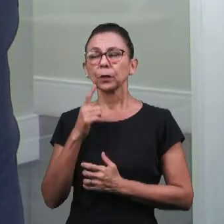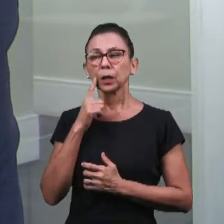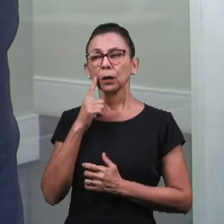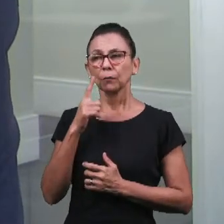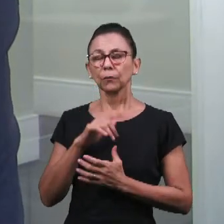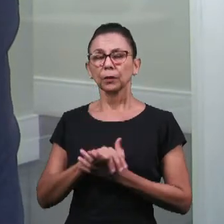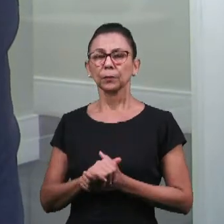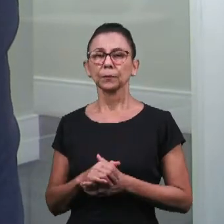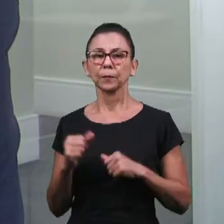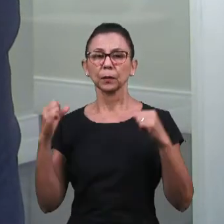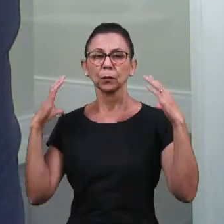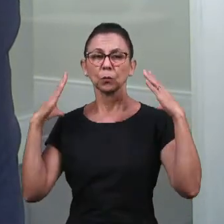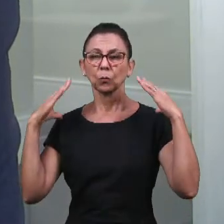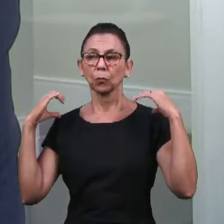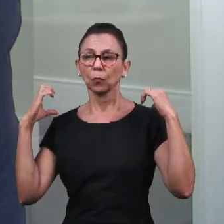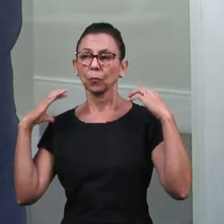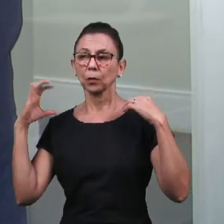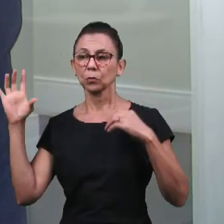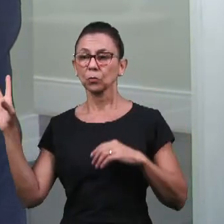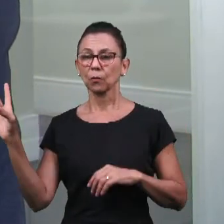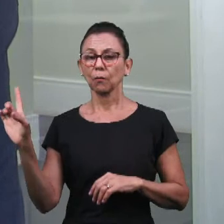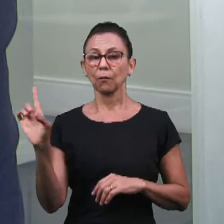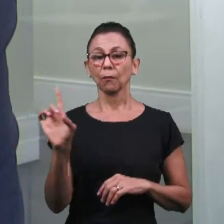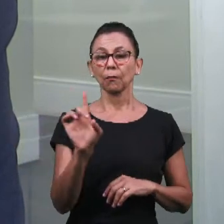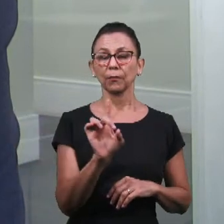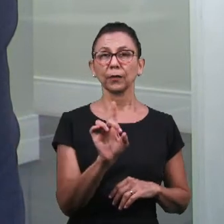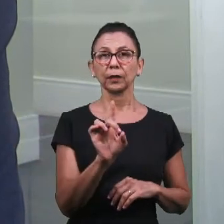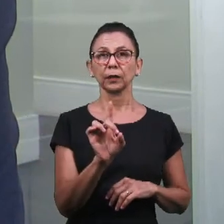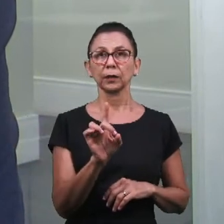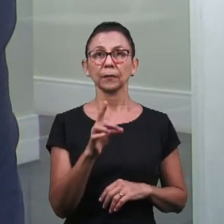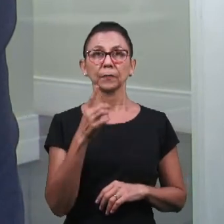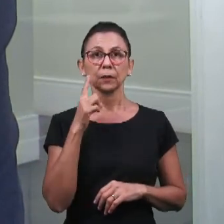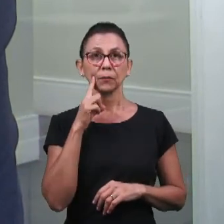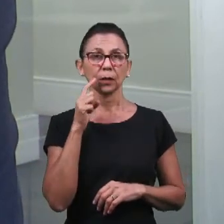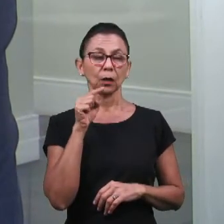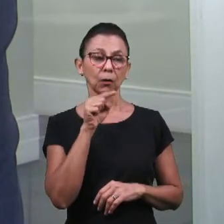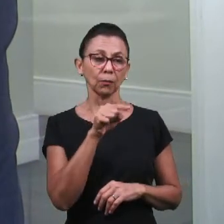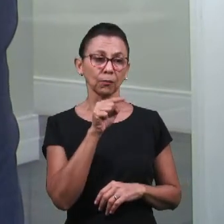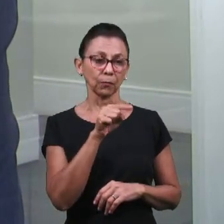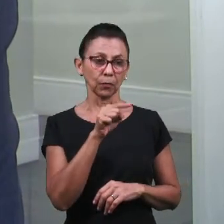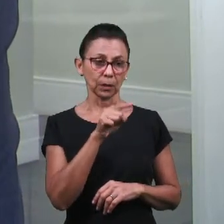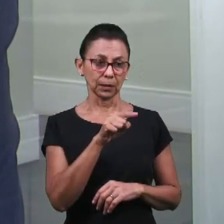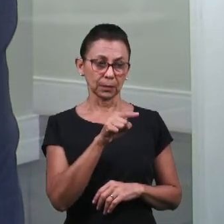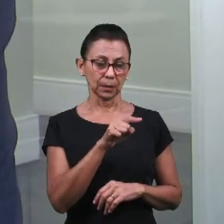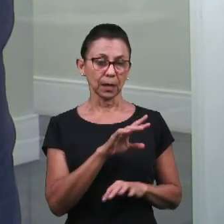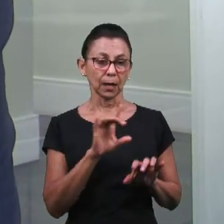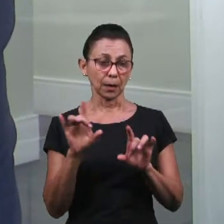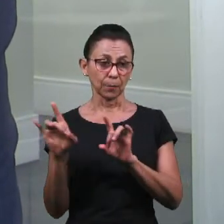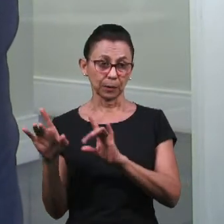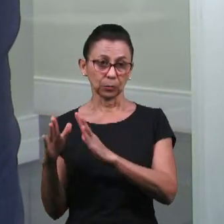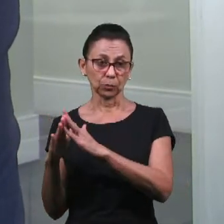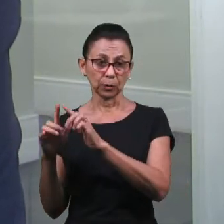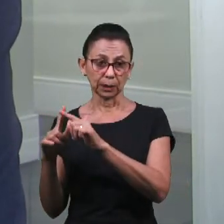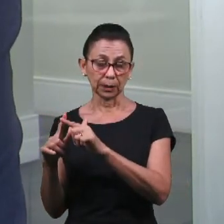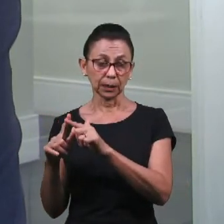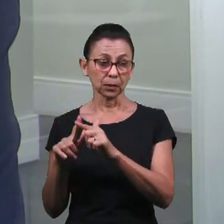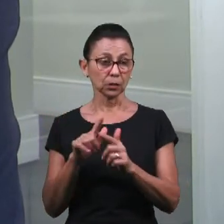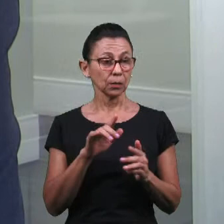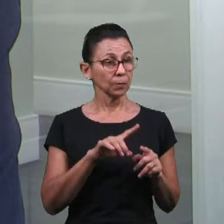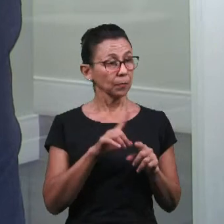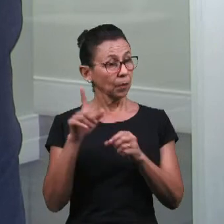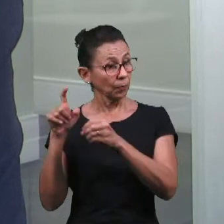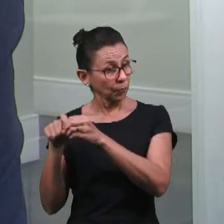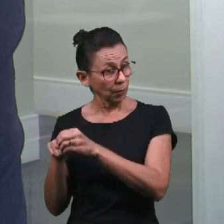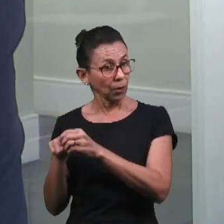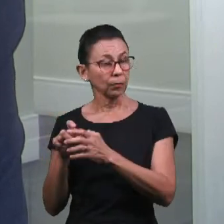aqui e ele mesmo dizia: olha, você saiu da igreja, mas volta para a igreja, volta, não